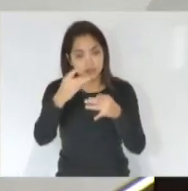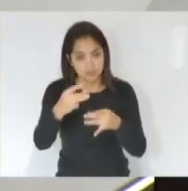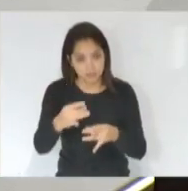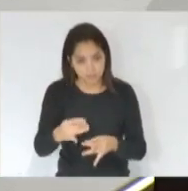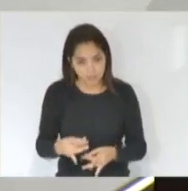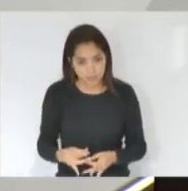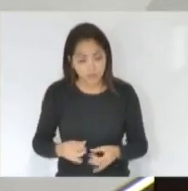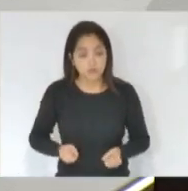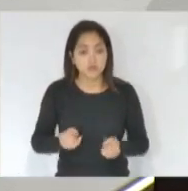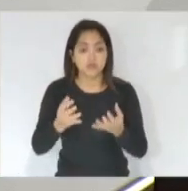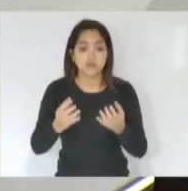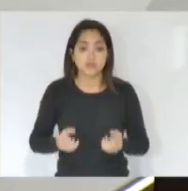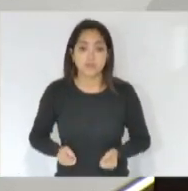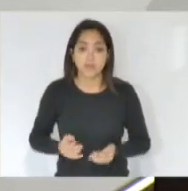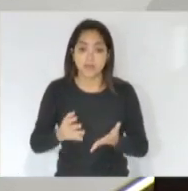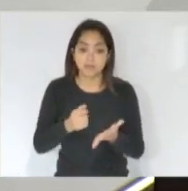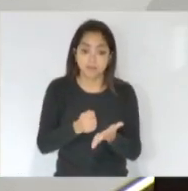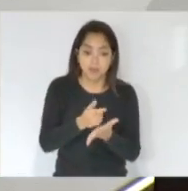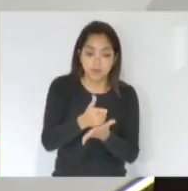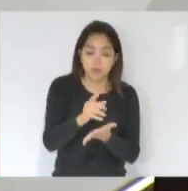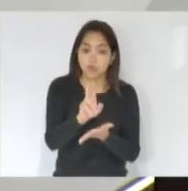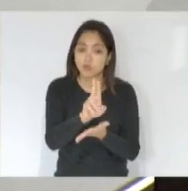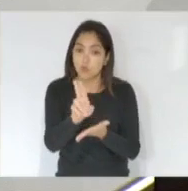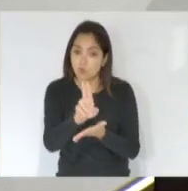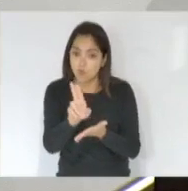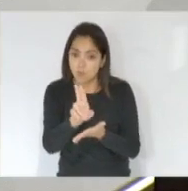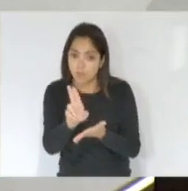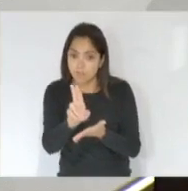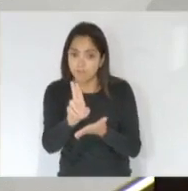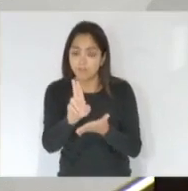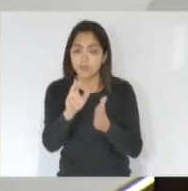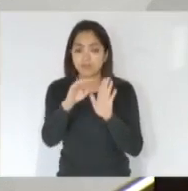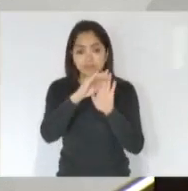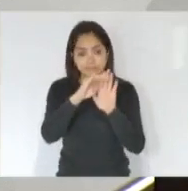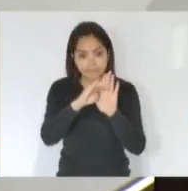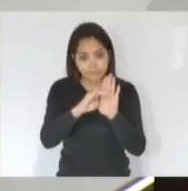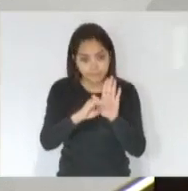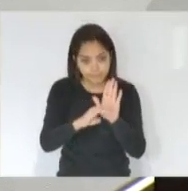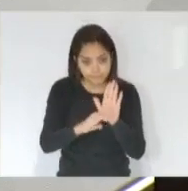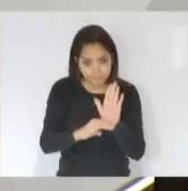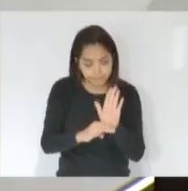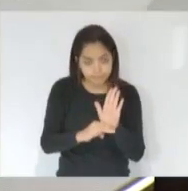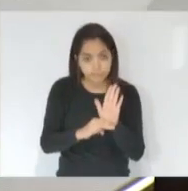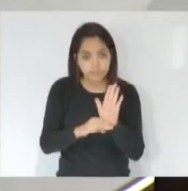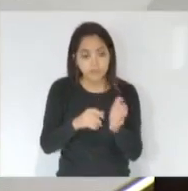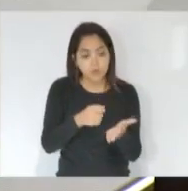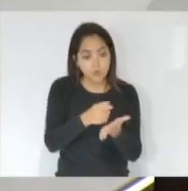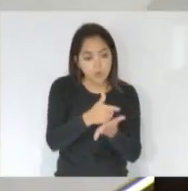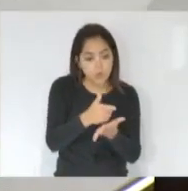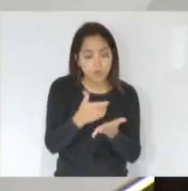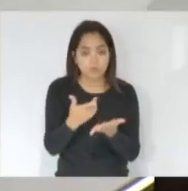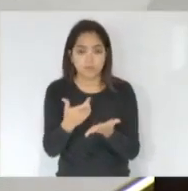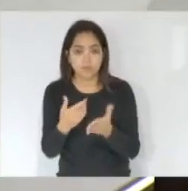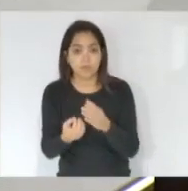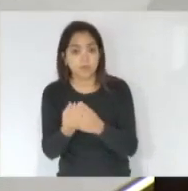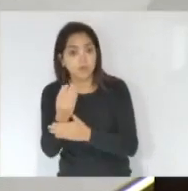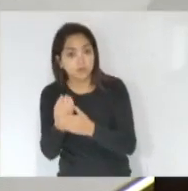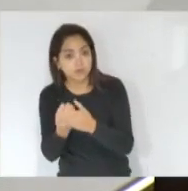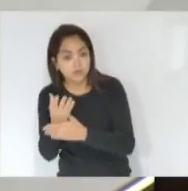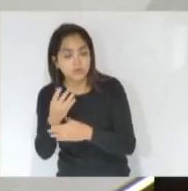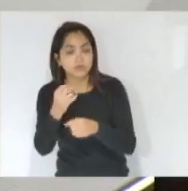despesas e pagamentos, nome do credor, relação de bens adquiridos, produzidos e